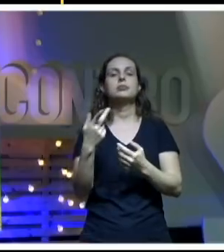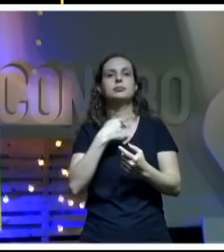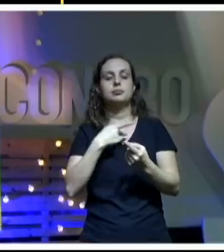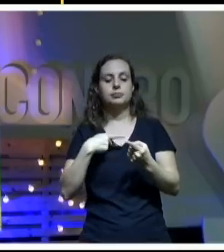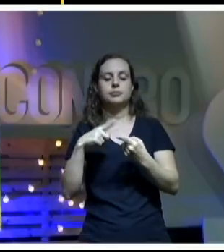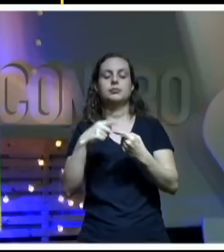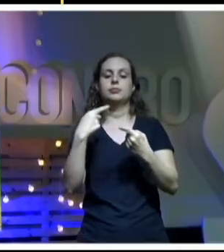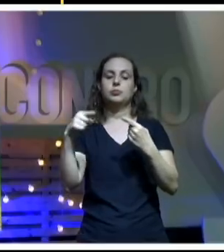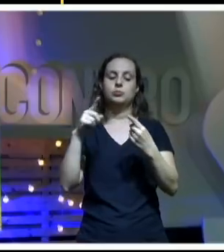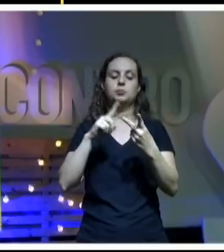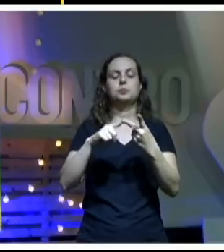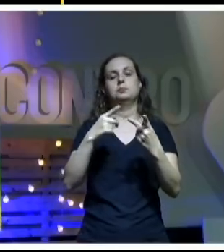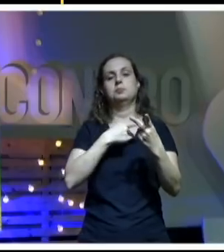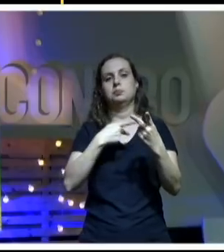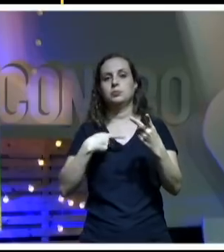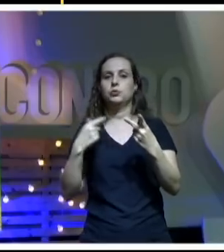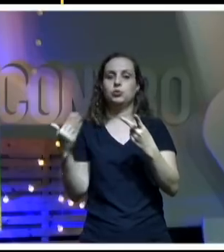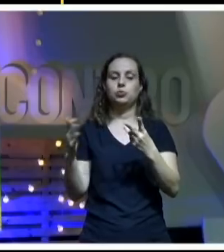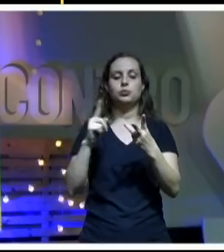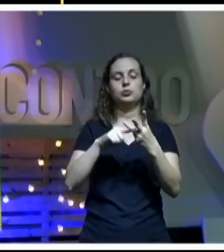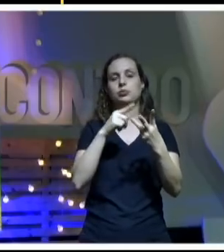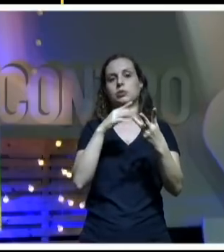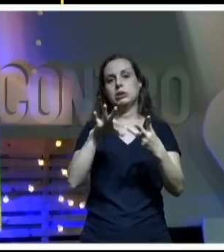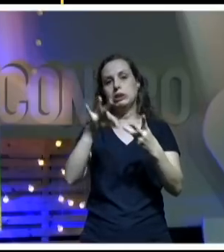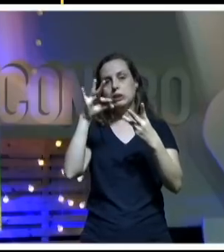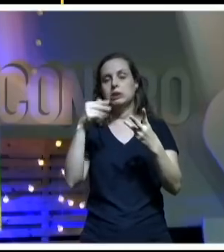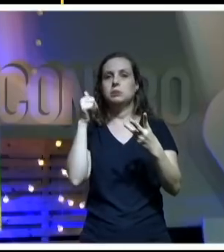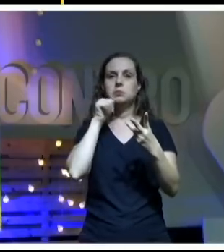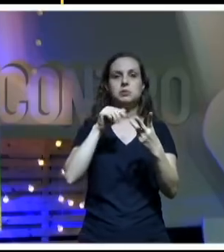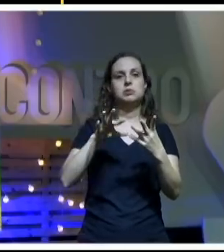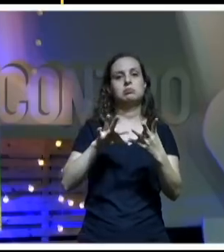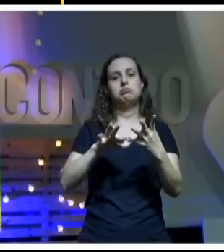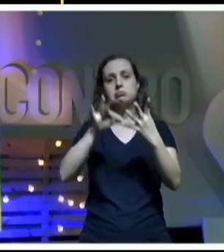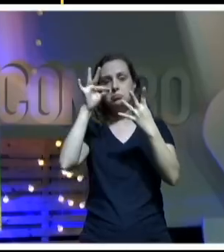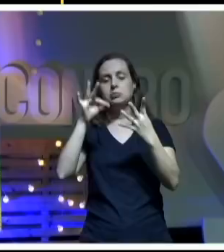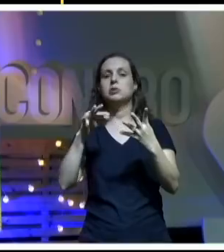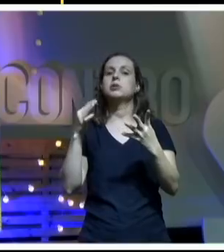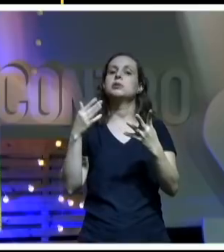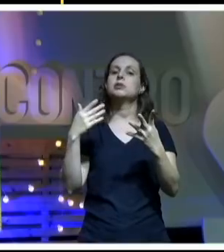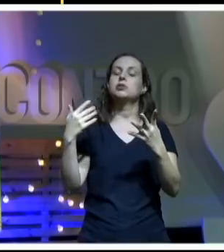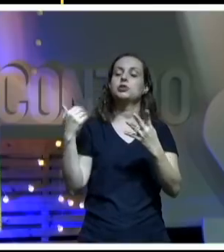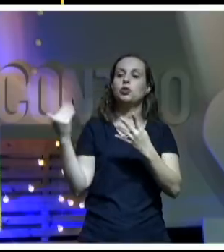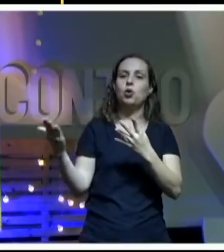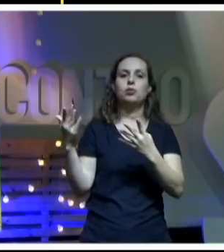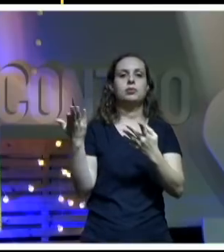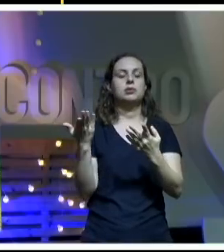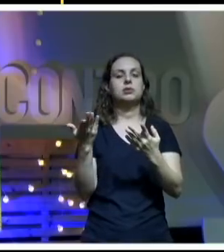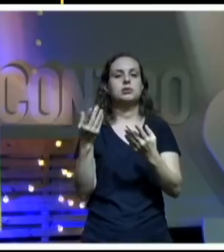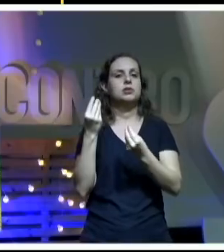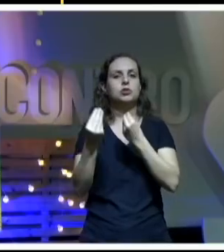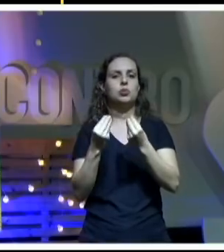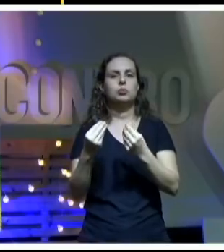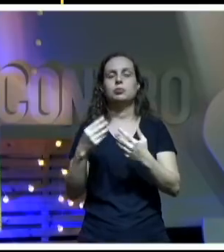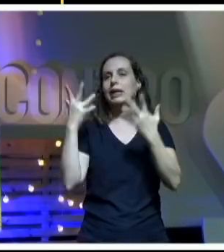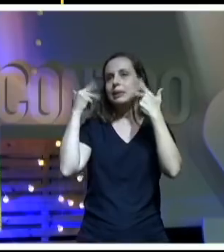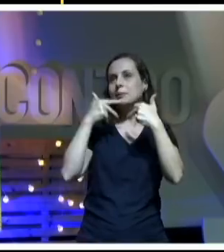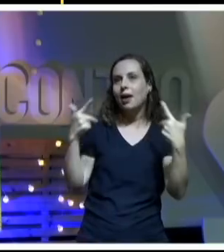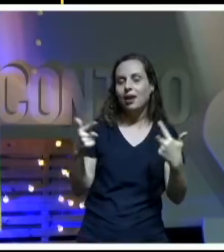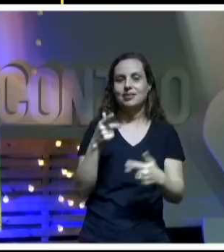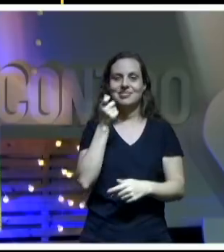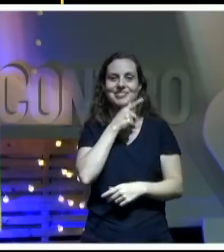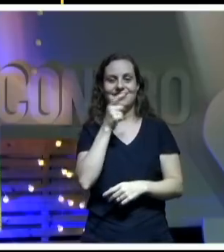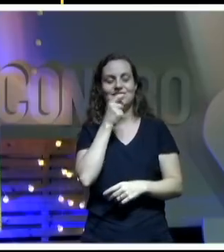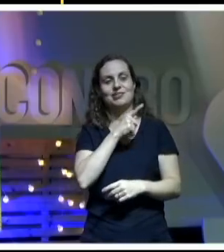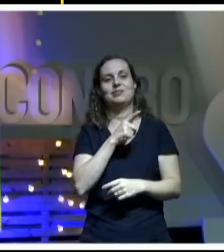de jovens pastor ou então líder de mulheres líderes de homem e de criança de animais e vegetais não interessa às